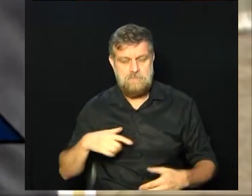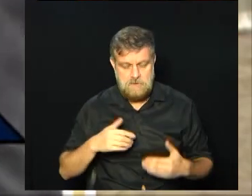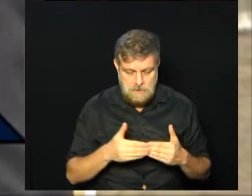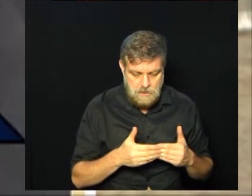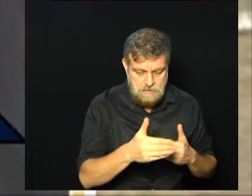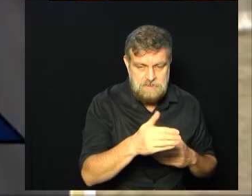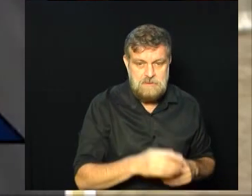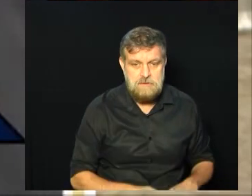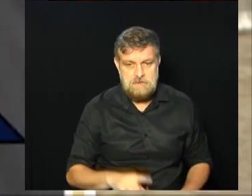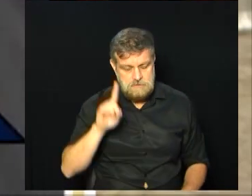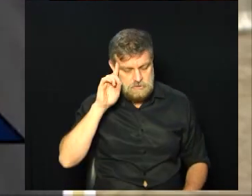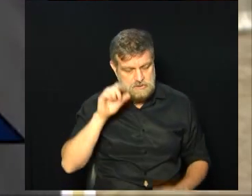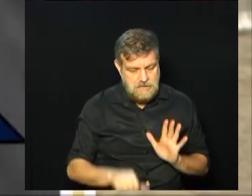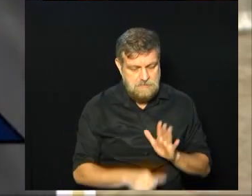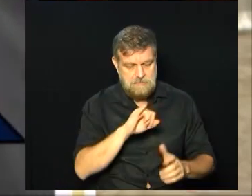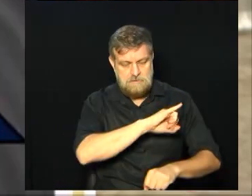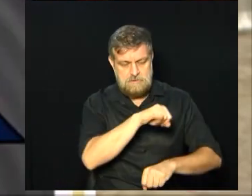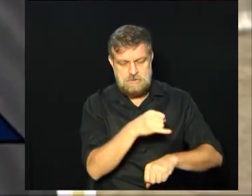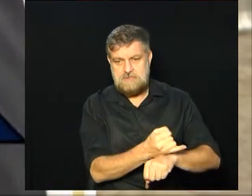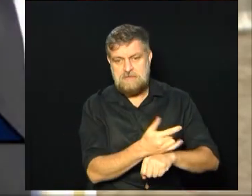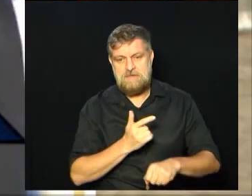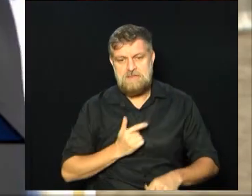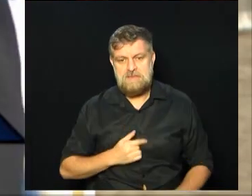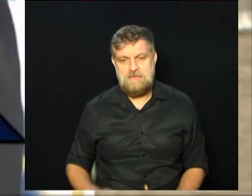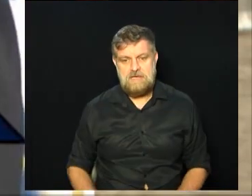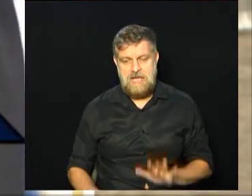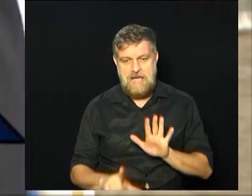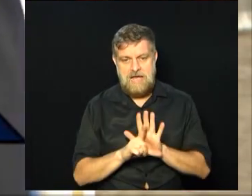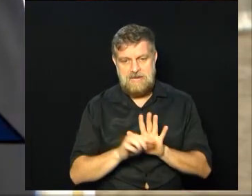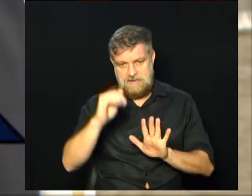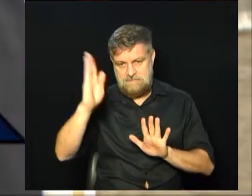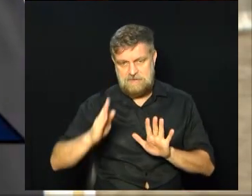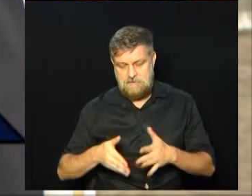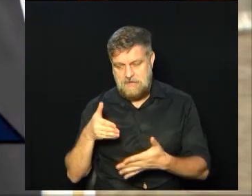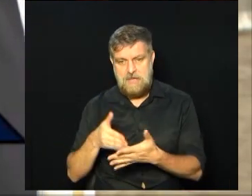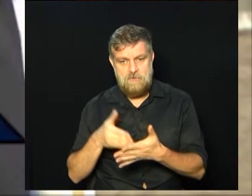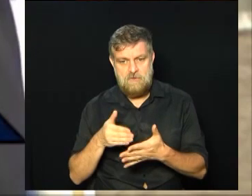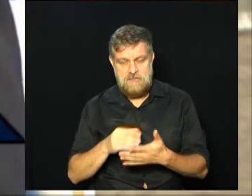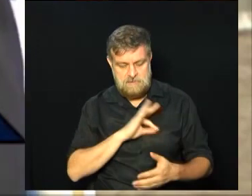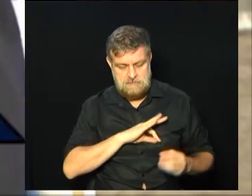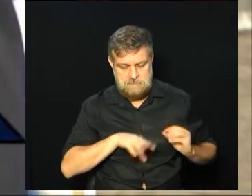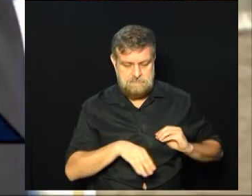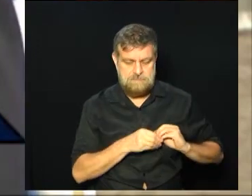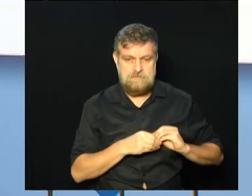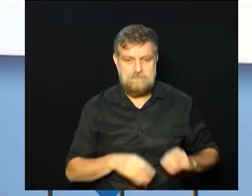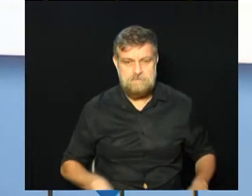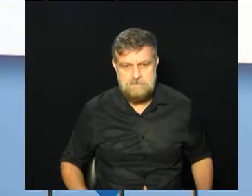do 1º de janeiro, que é quando acaba os efeitos da lei federal que impede o município de assumir novas